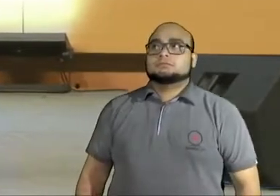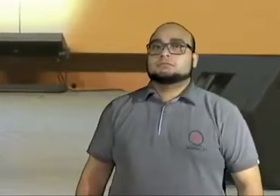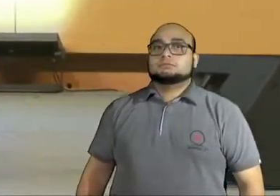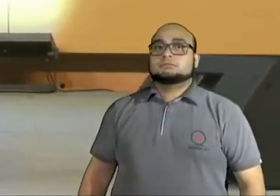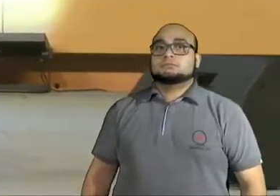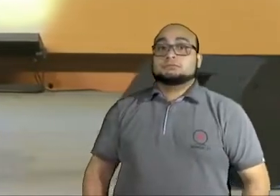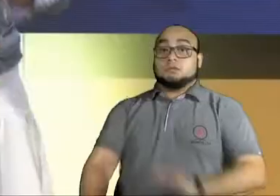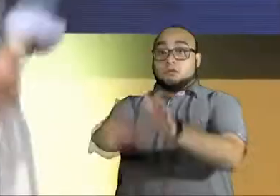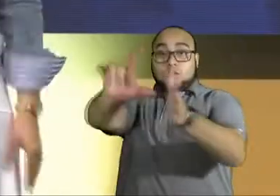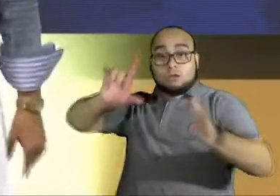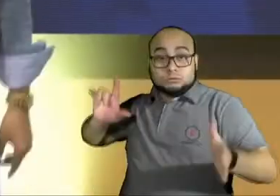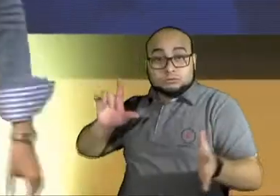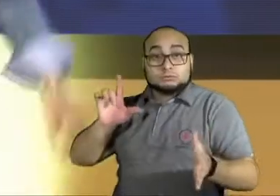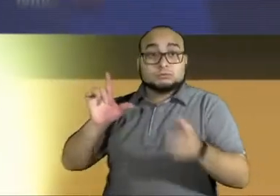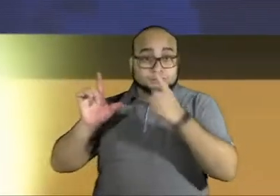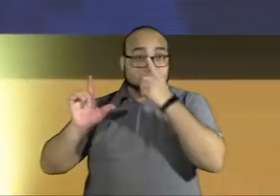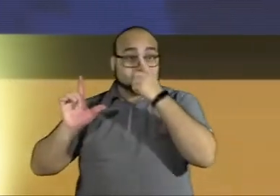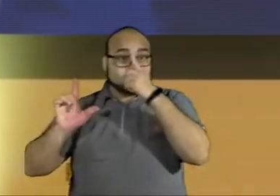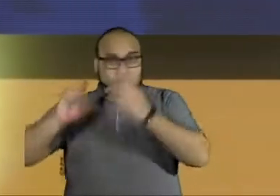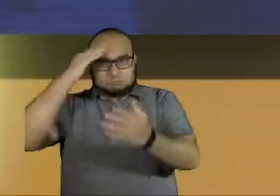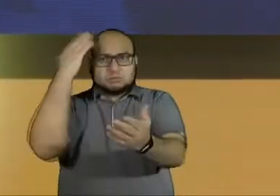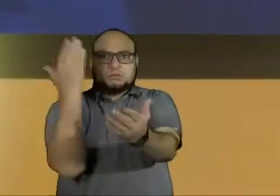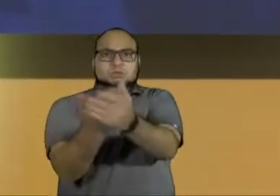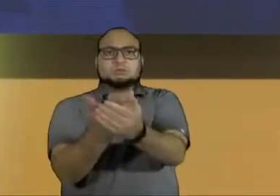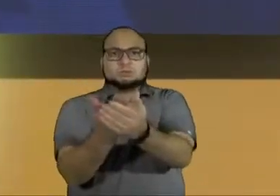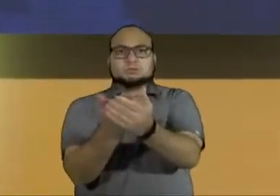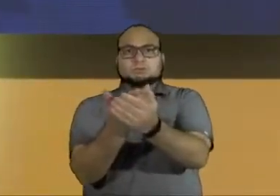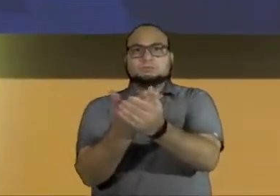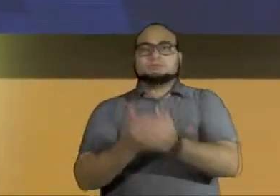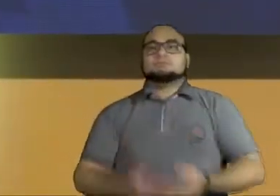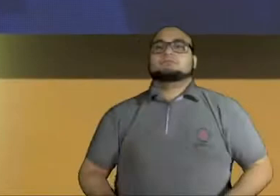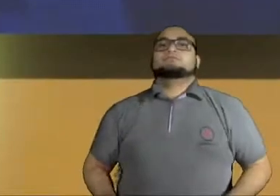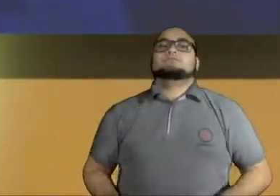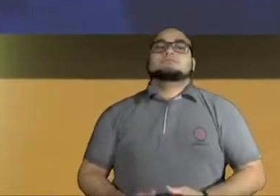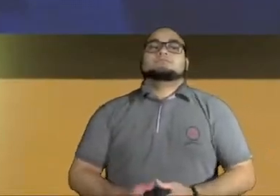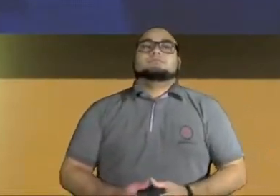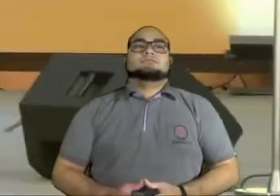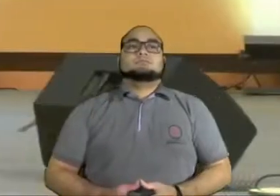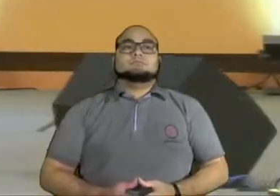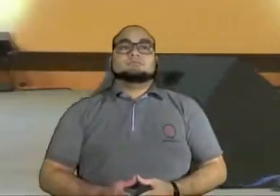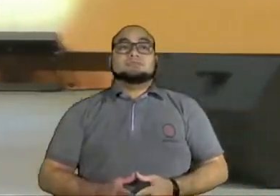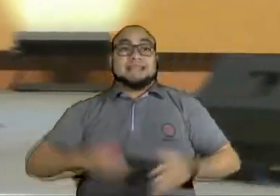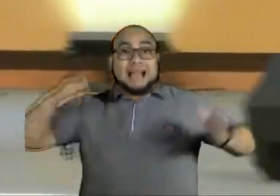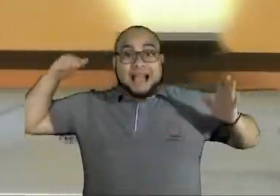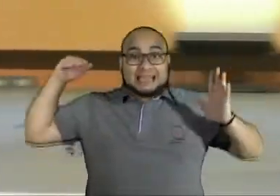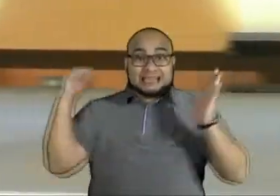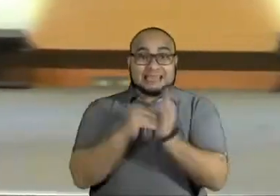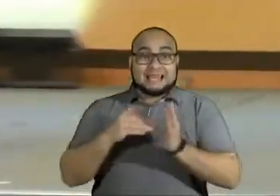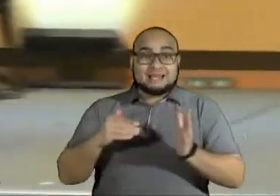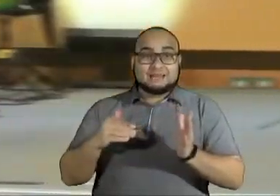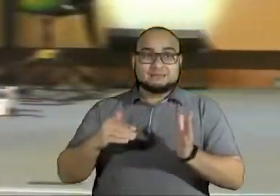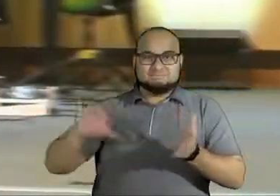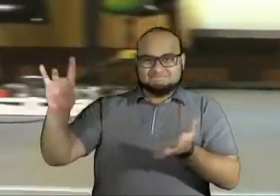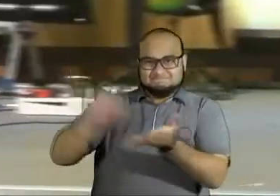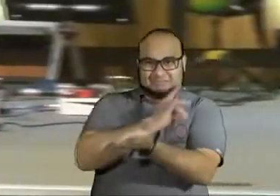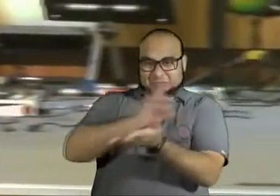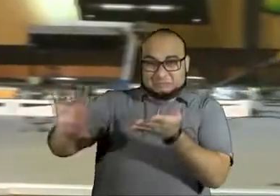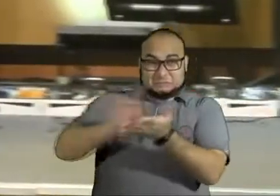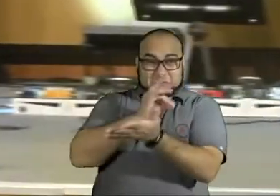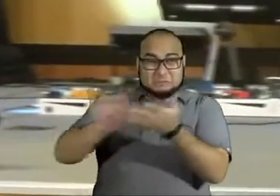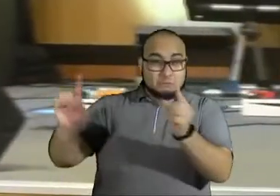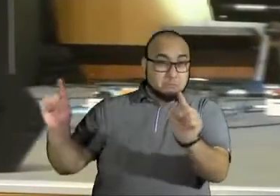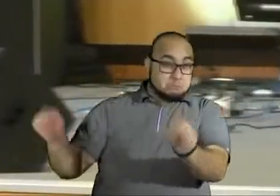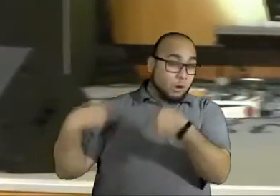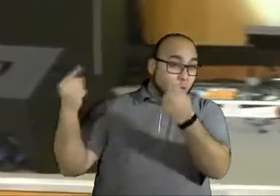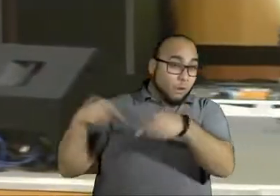É acreditar que até quem se põe diante de mim como adversário... A banda da Cleide Jane sobe